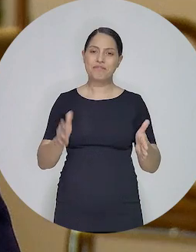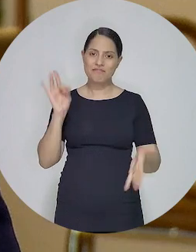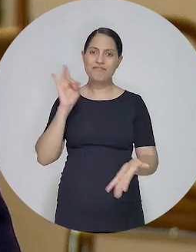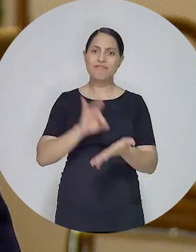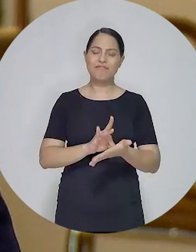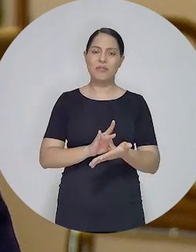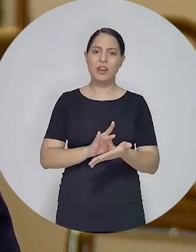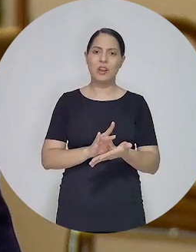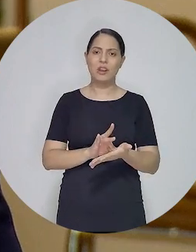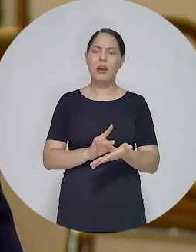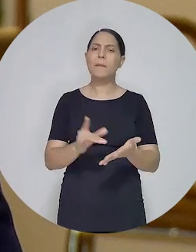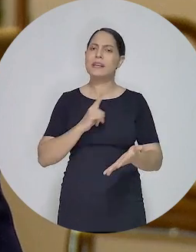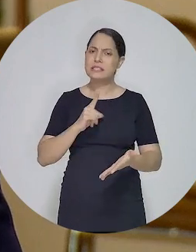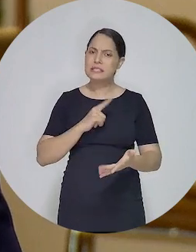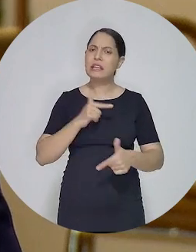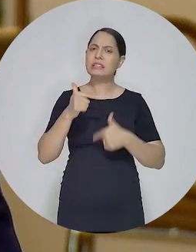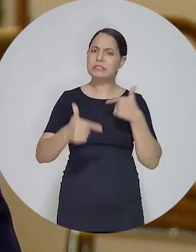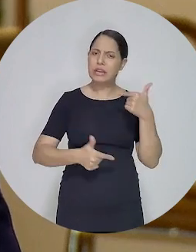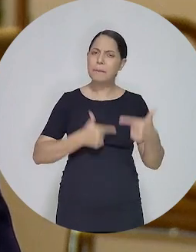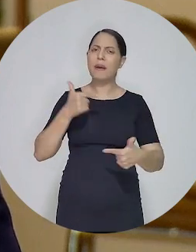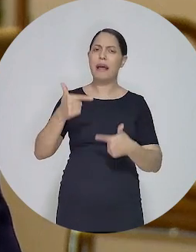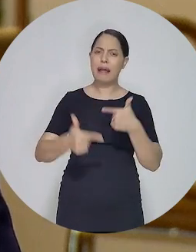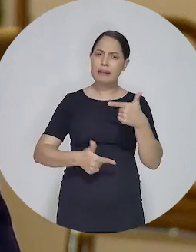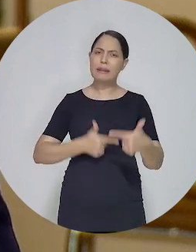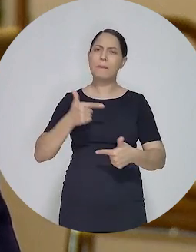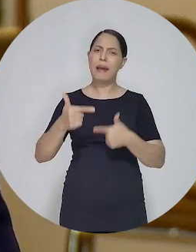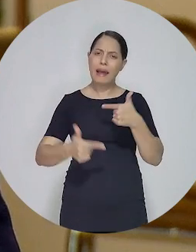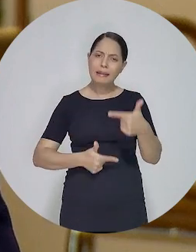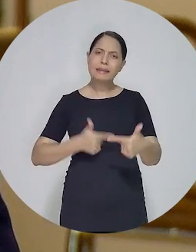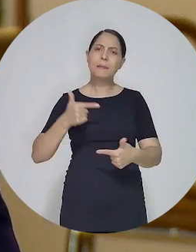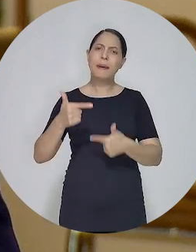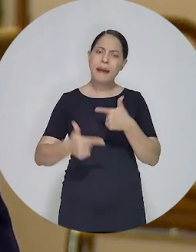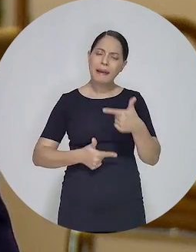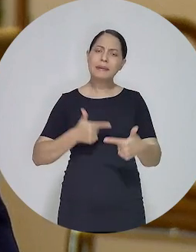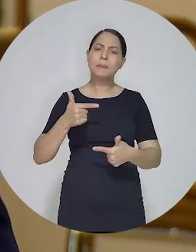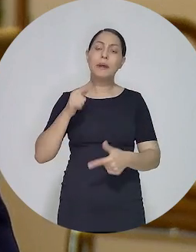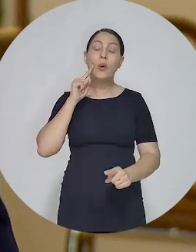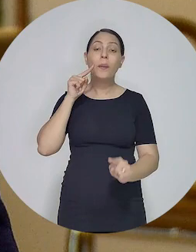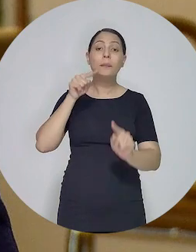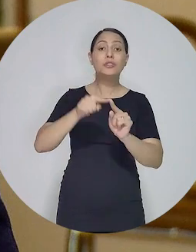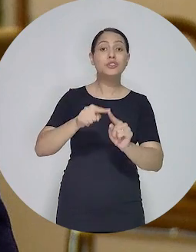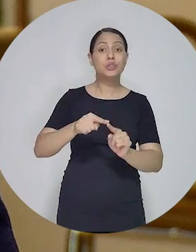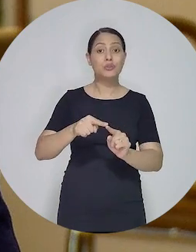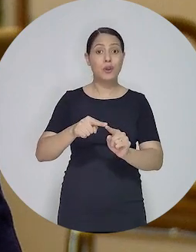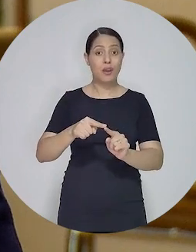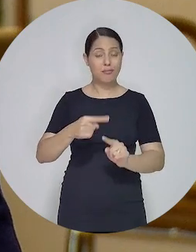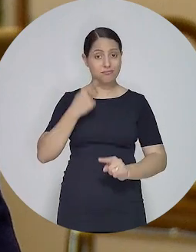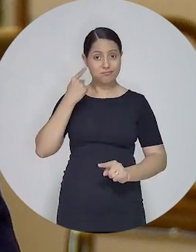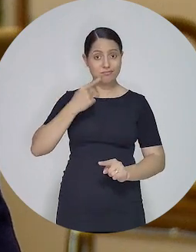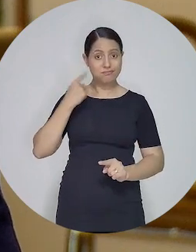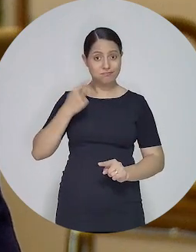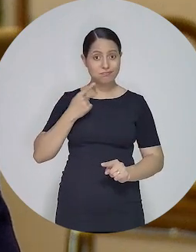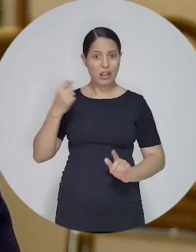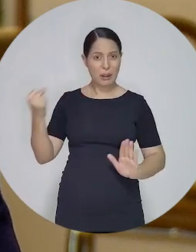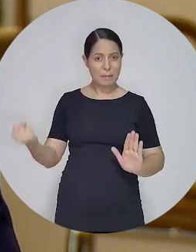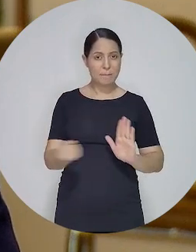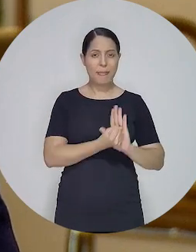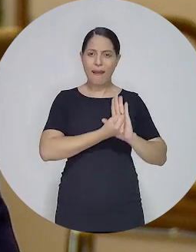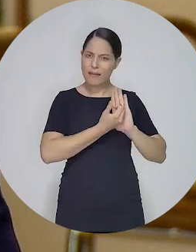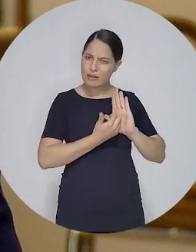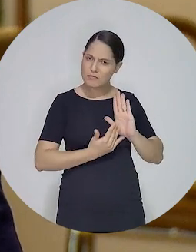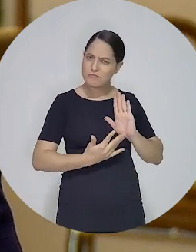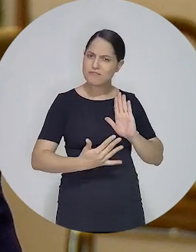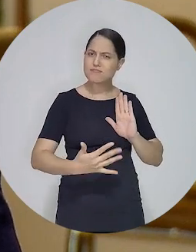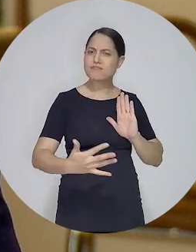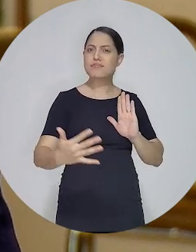a pretensão é deixar um legado de muitos trabalhos, um legado de resgate à advocacia e, como disse e não canso de